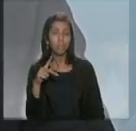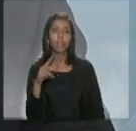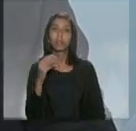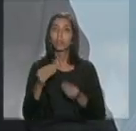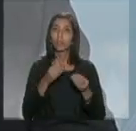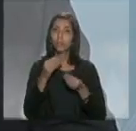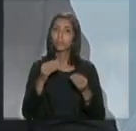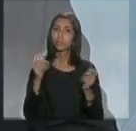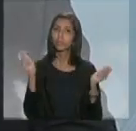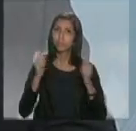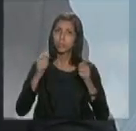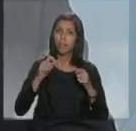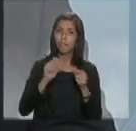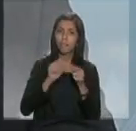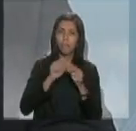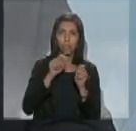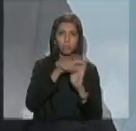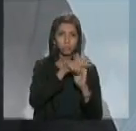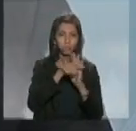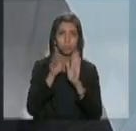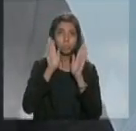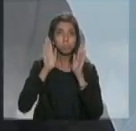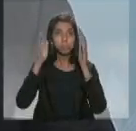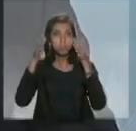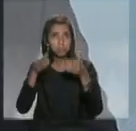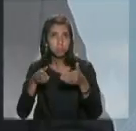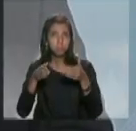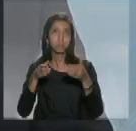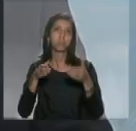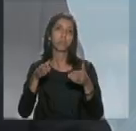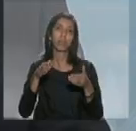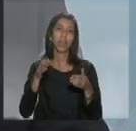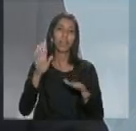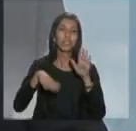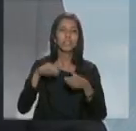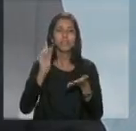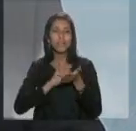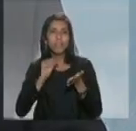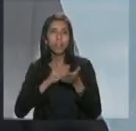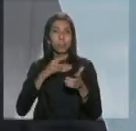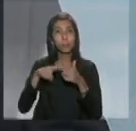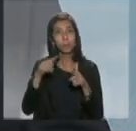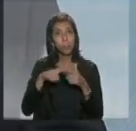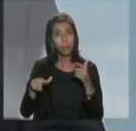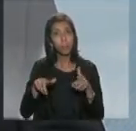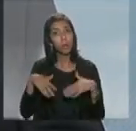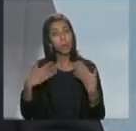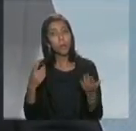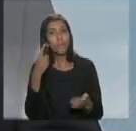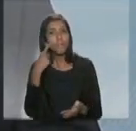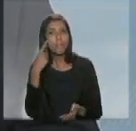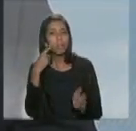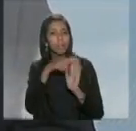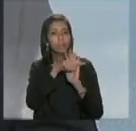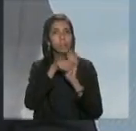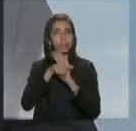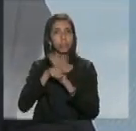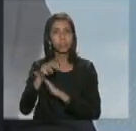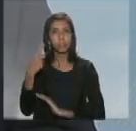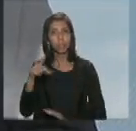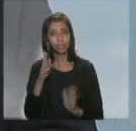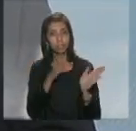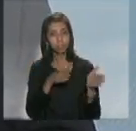em loco. Com isso, a gente já consegue fazer uma auditoria mais direcionada em cima de possíveis irregularidades ou para verificação de